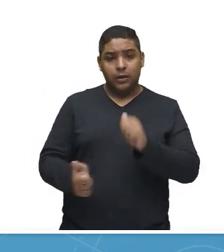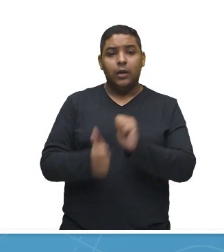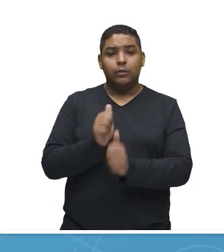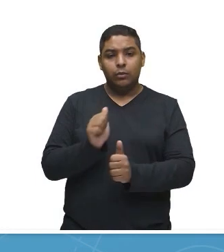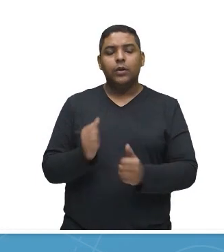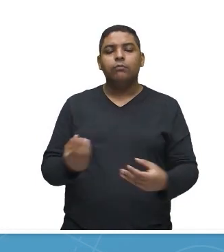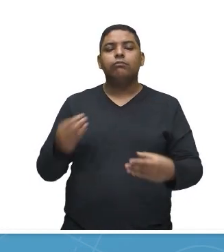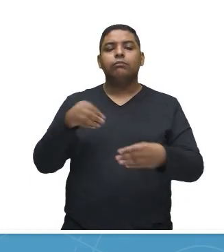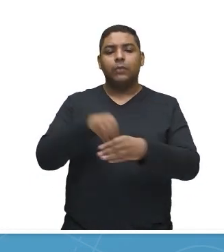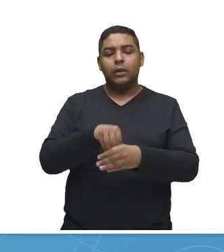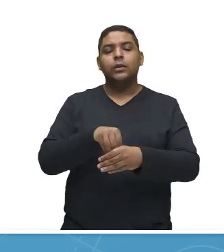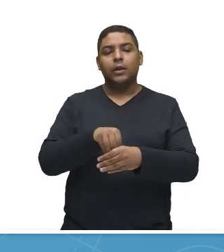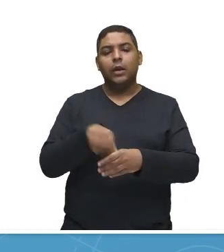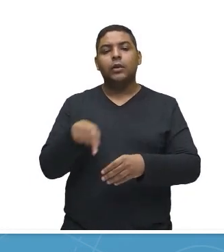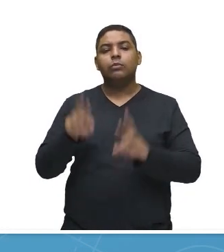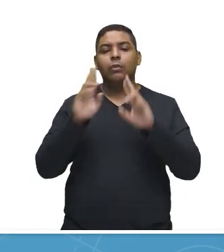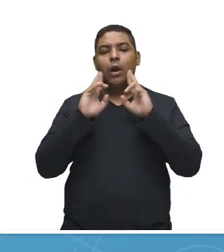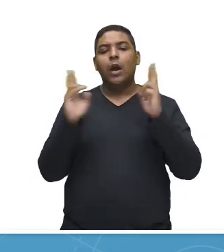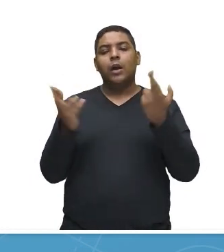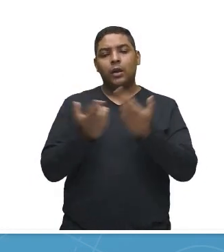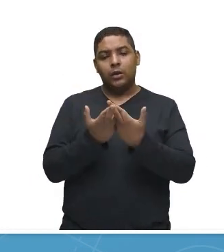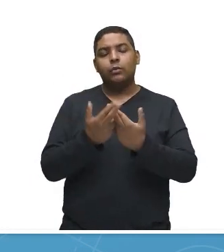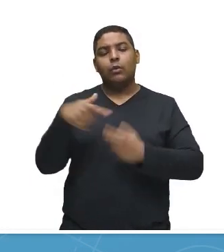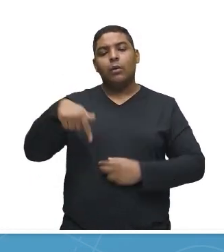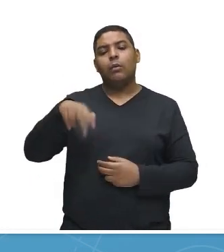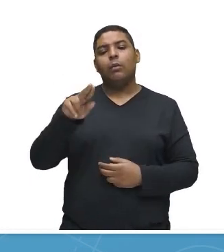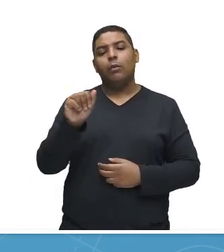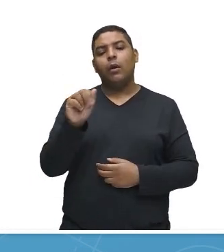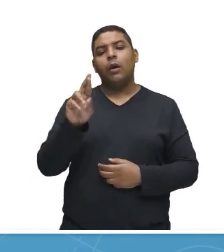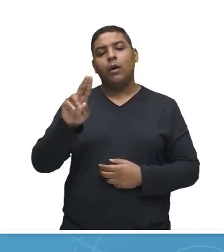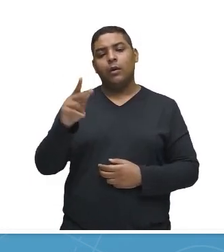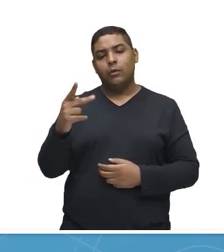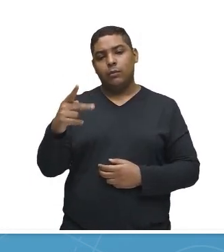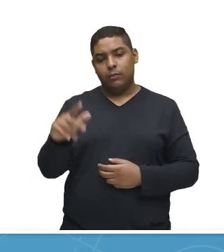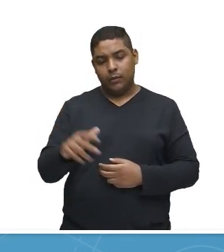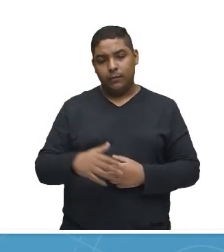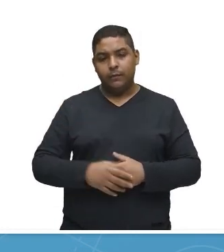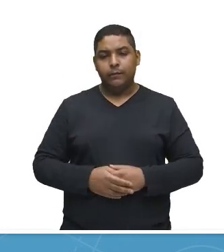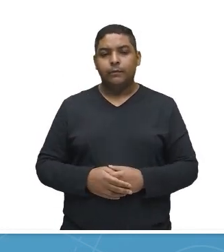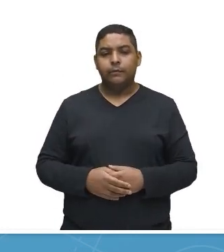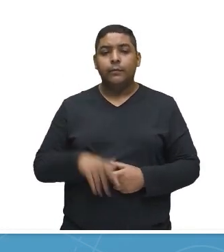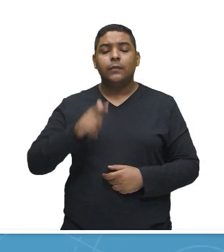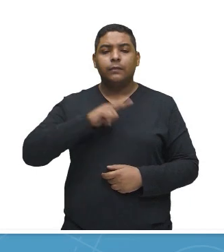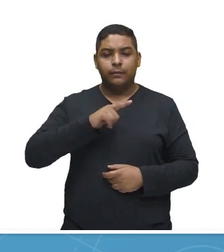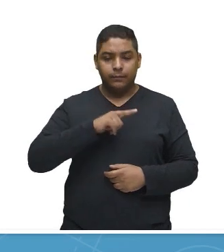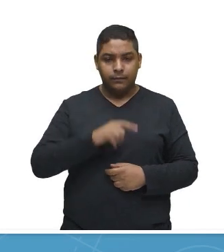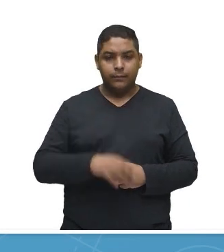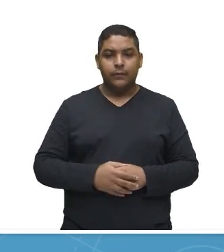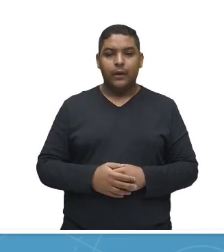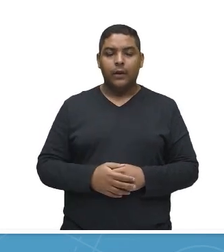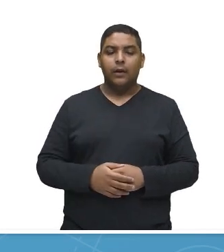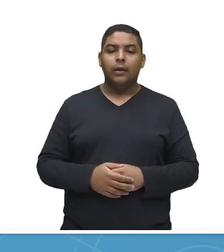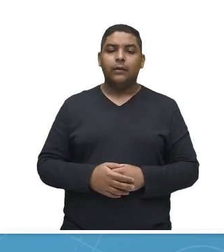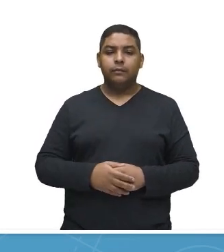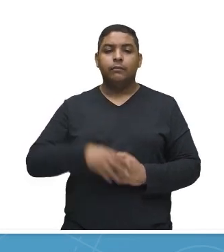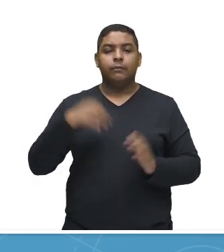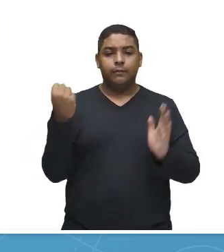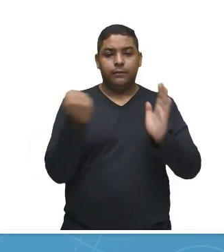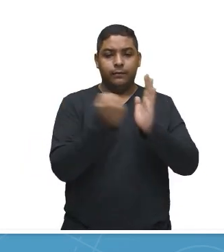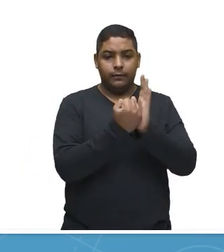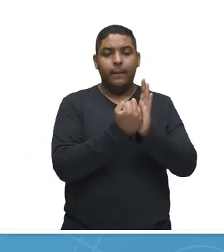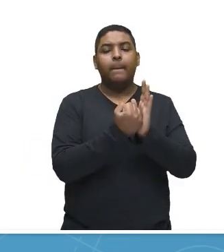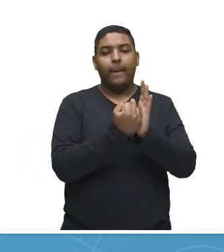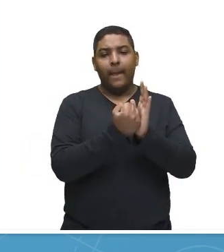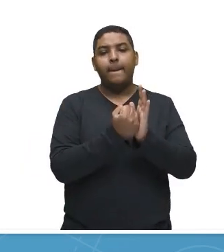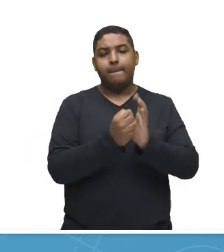parte do ritual Quarup, né, e vem com toda uma simbologia representando aí a